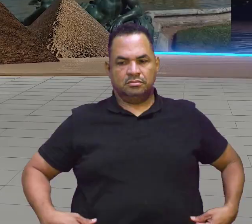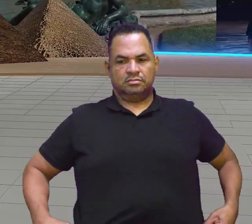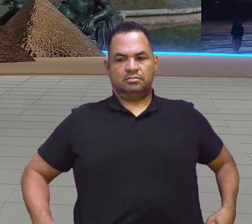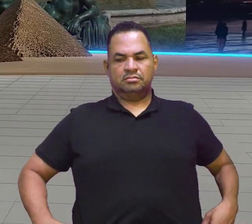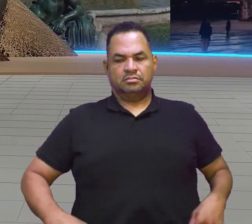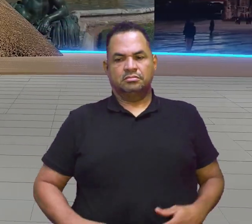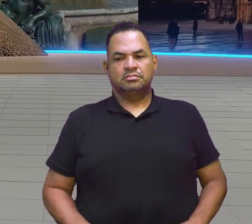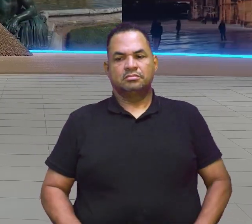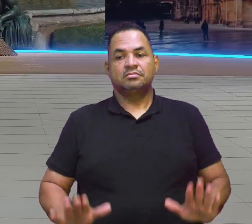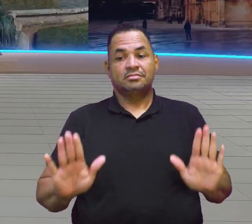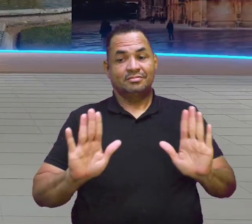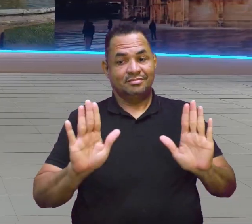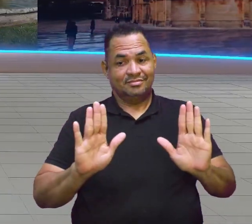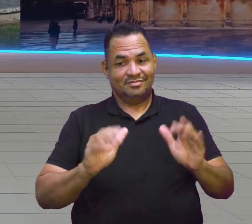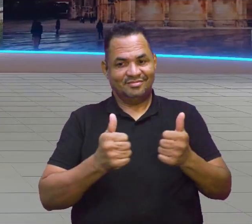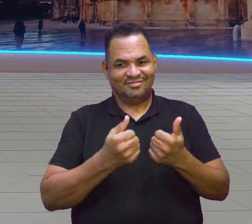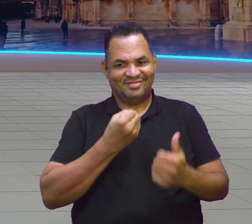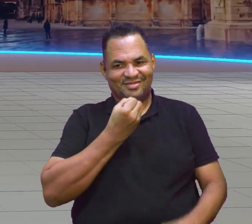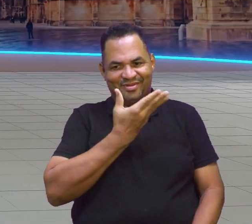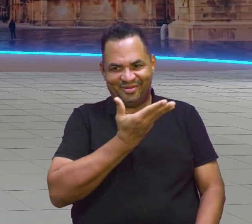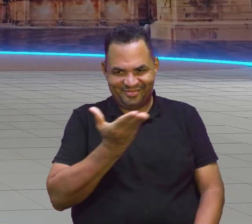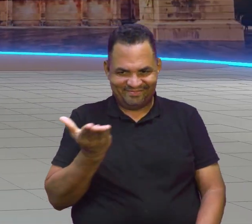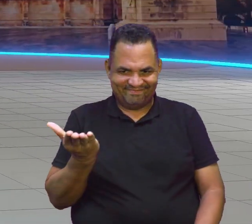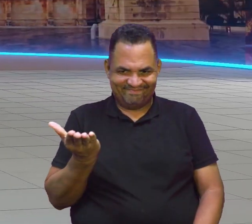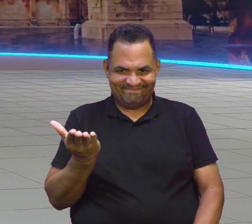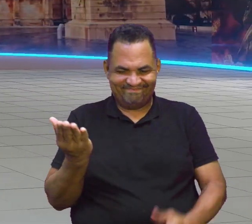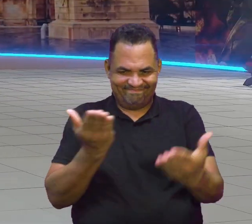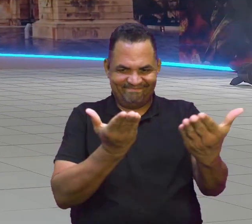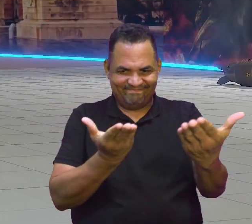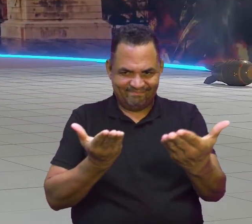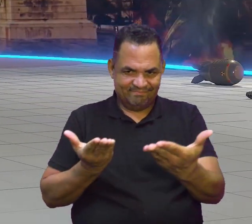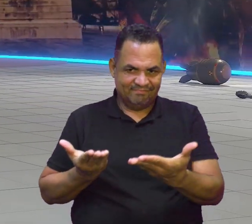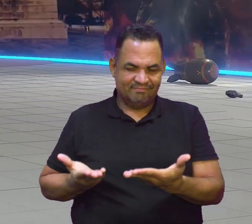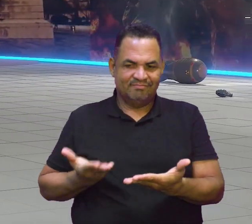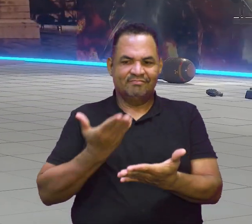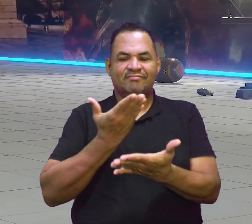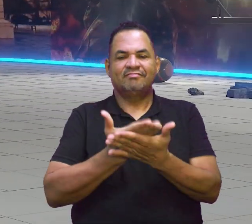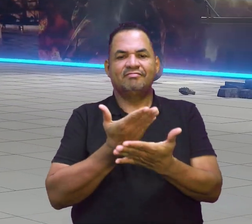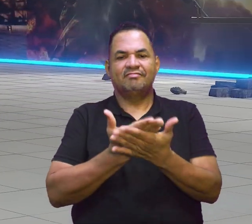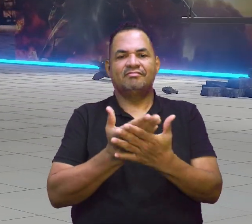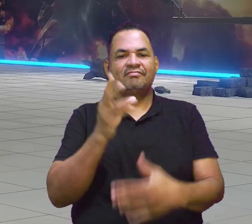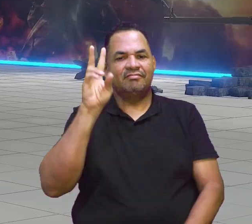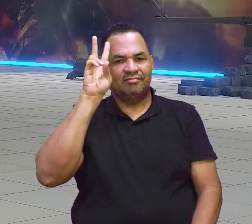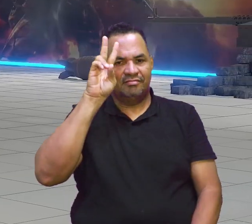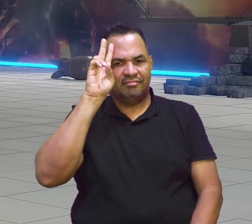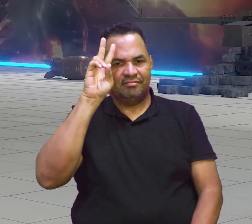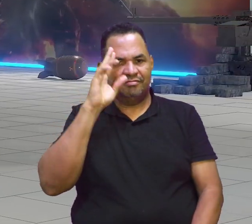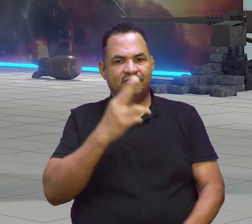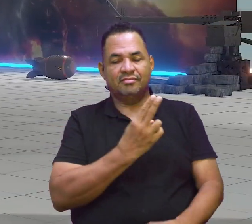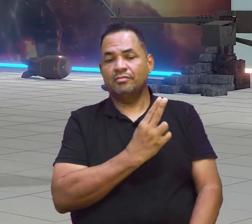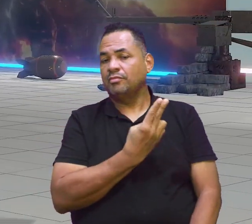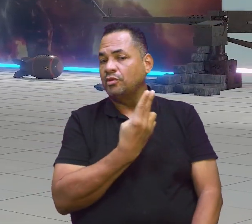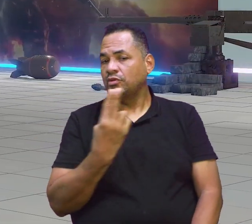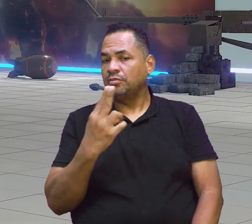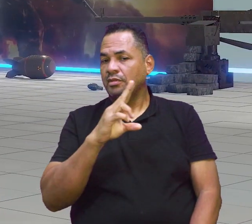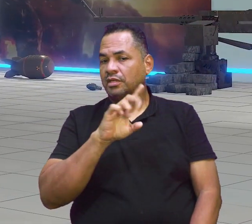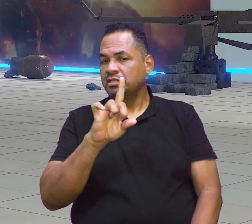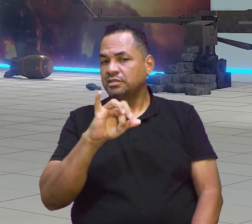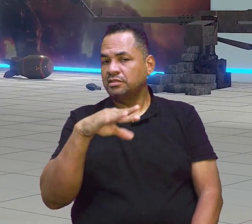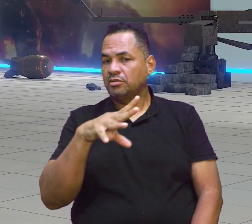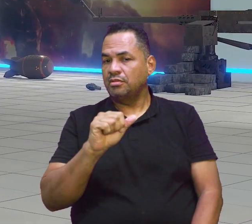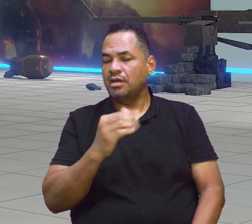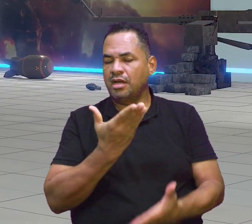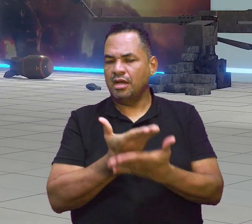Olá pessoal, tudo bem com vocês? Bem-vindos a mais uma aula de História. Eu sou a professora Zilmar e a sua aula favorita